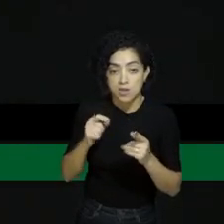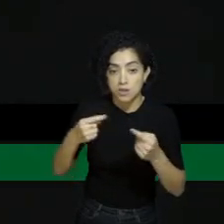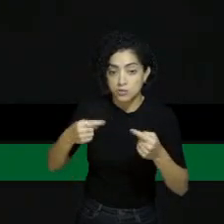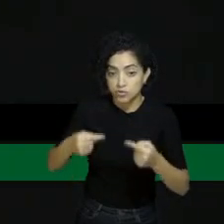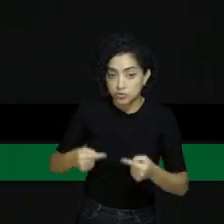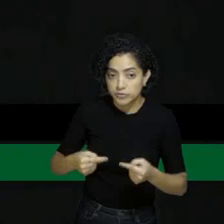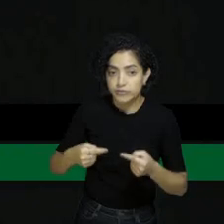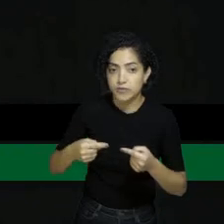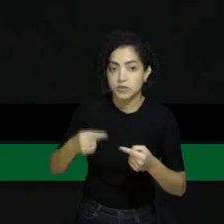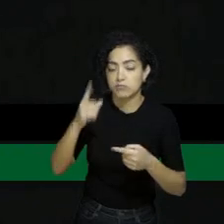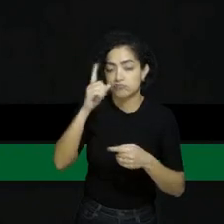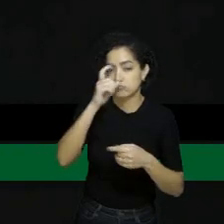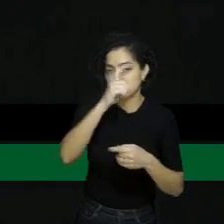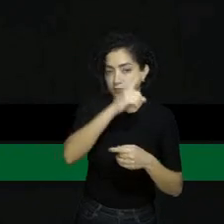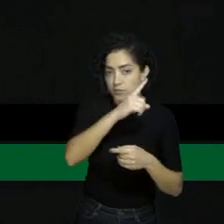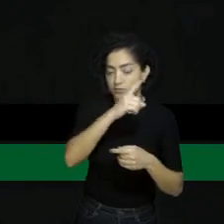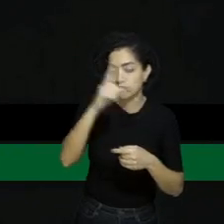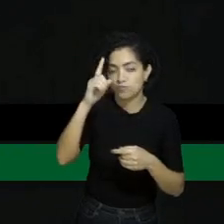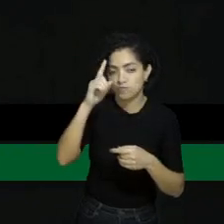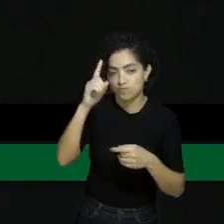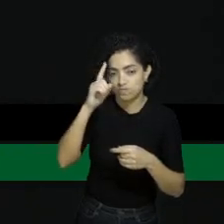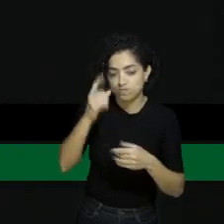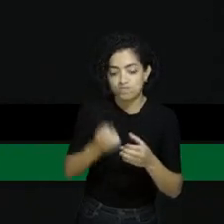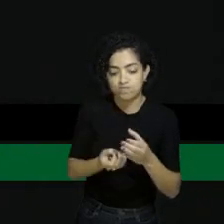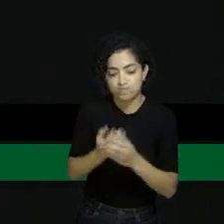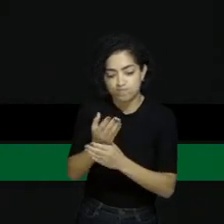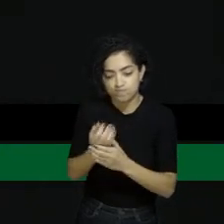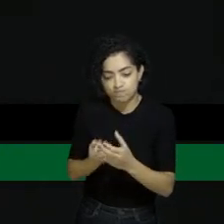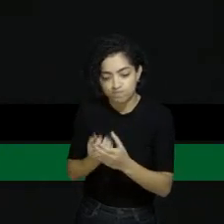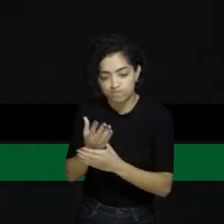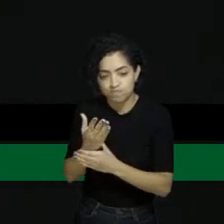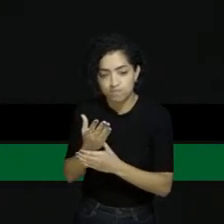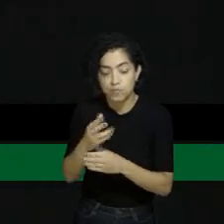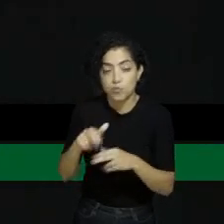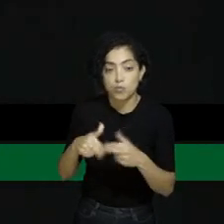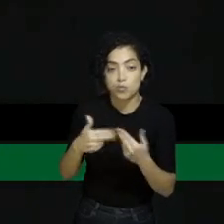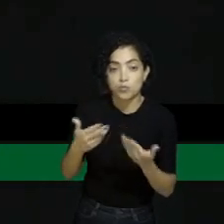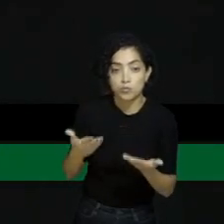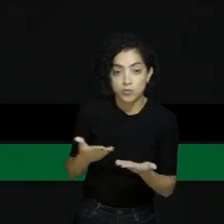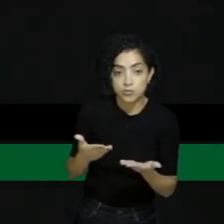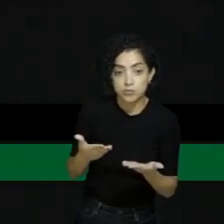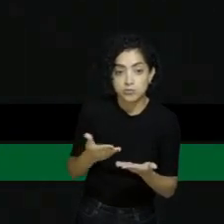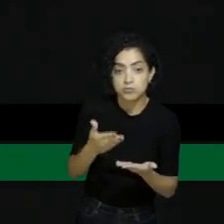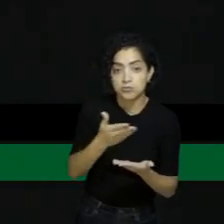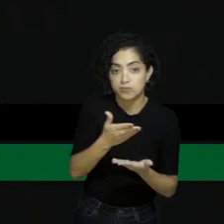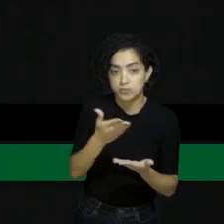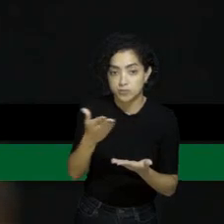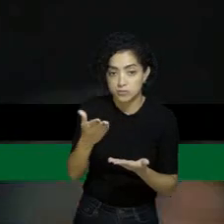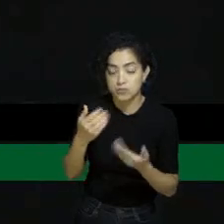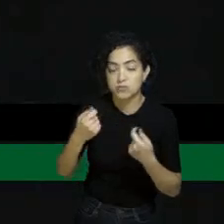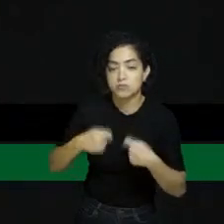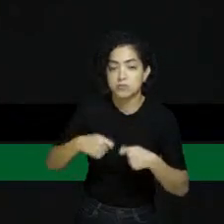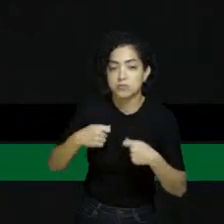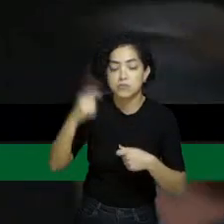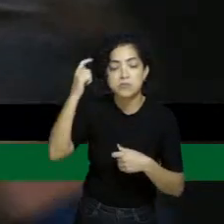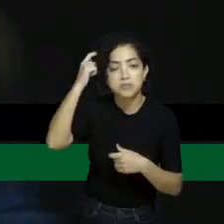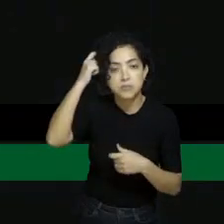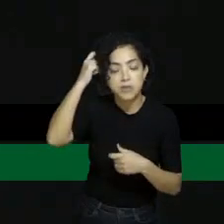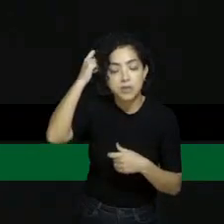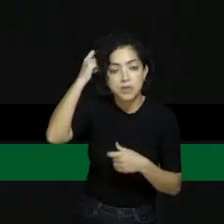diversas dificuldades no dia a dia da produção. Por isso, caros colegas, precisamos pensar